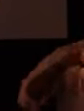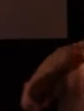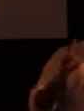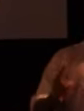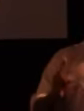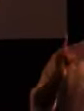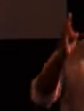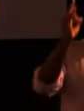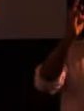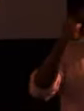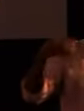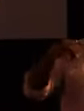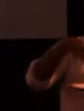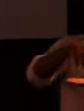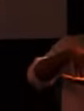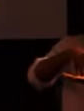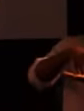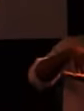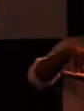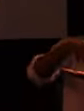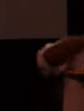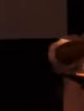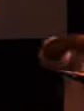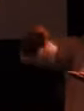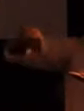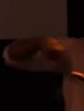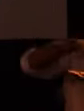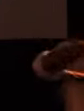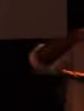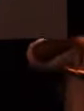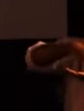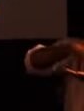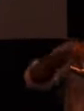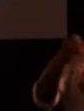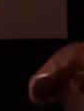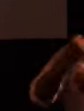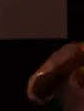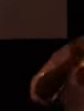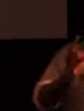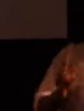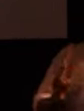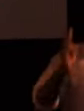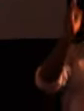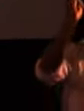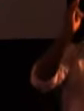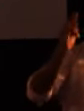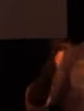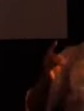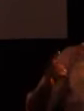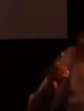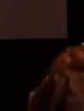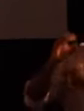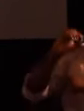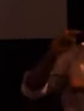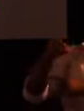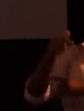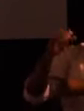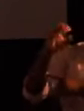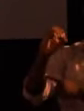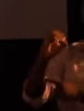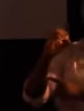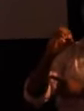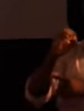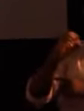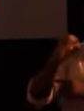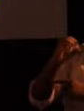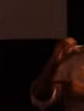tem que estar dentro daquela proporção, tá certo? Aqui um exemplo de 0,70. A gente tem índices de ocupação na